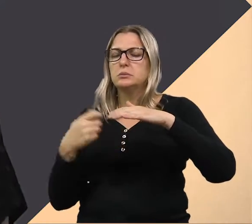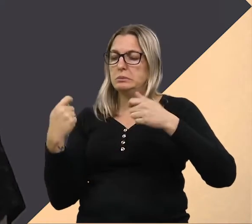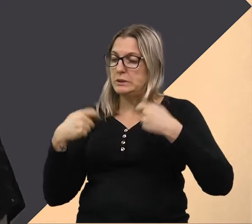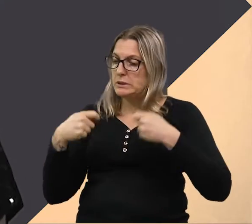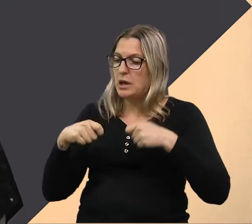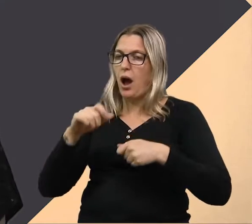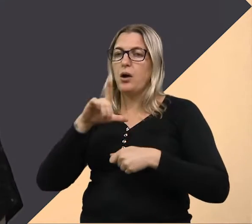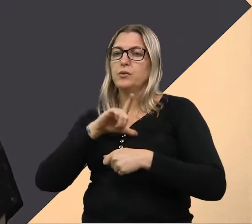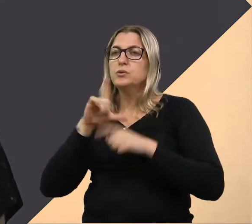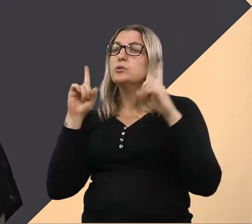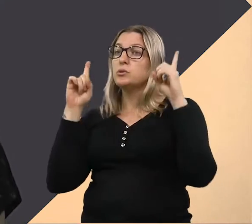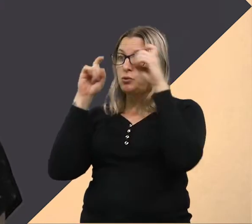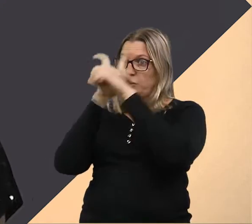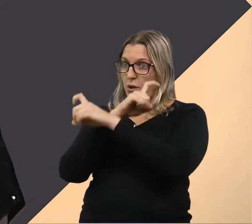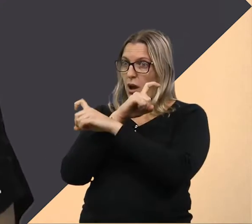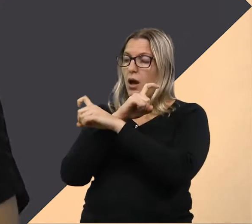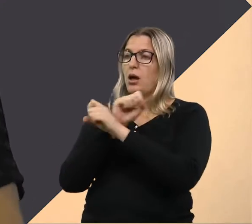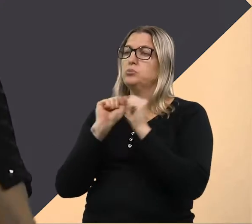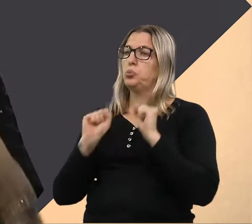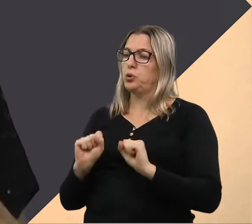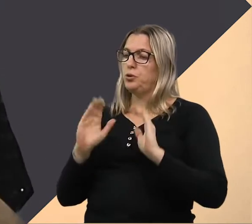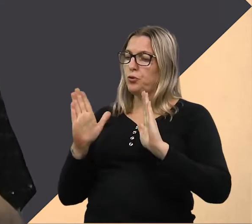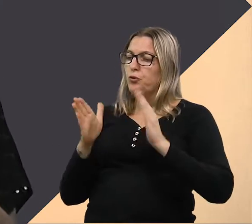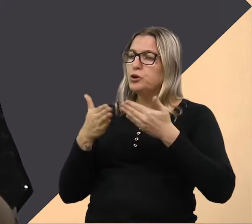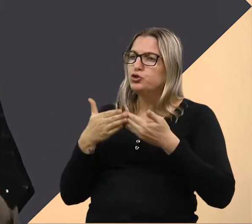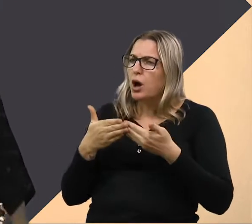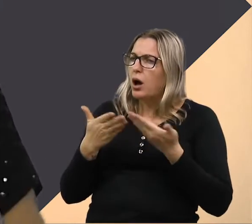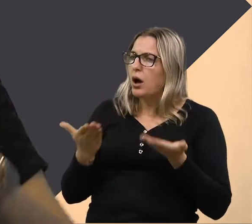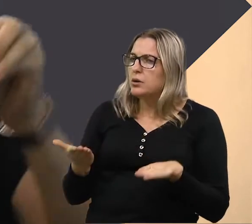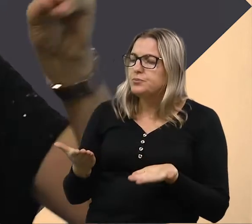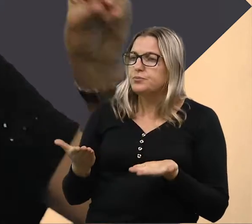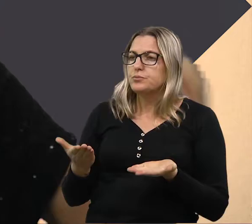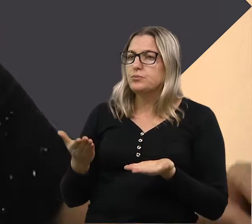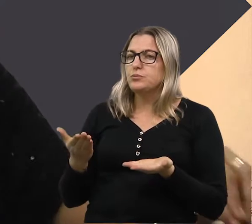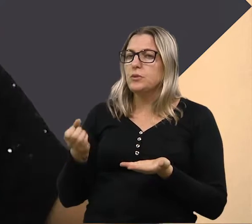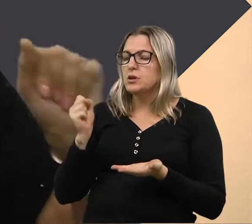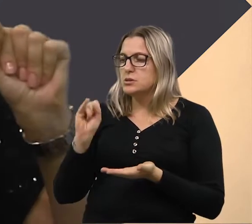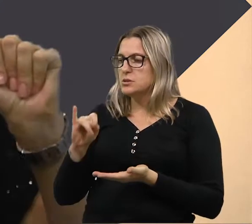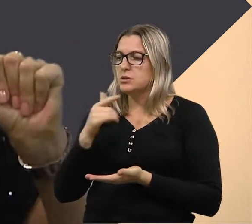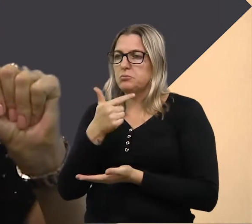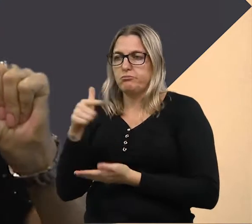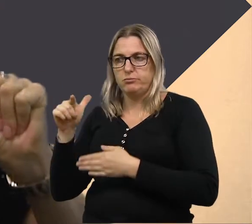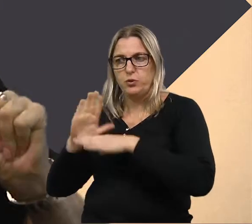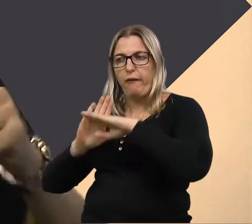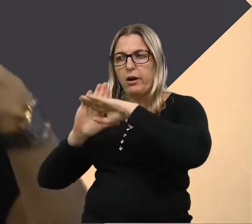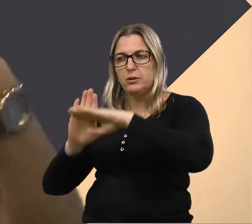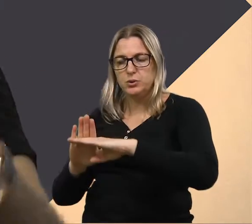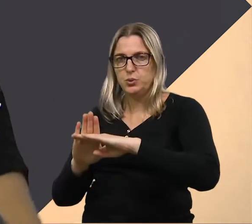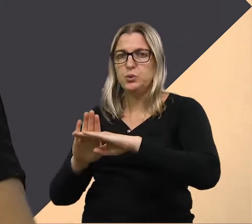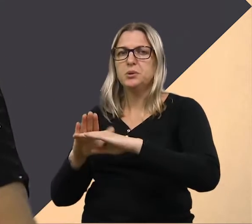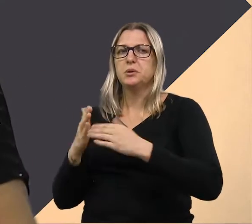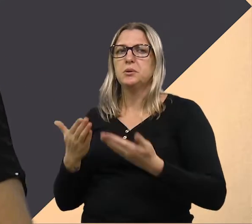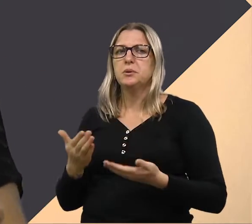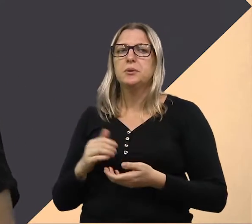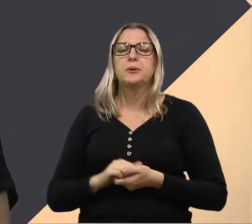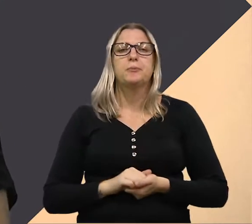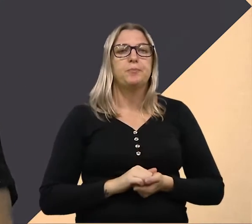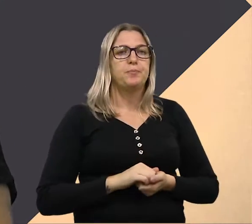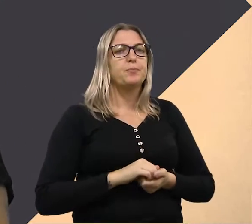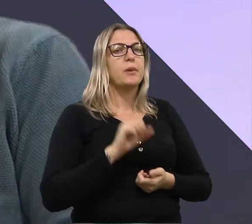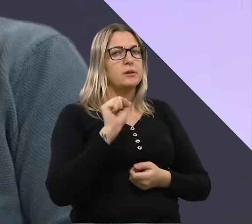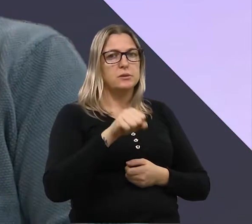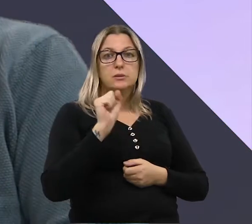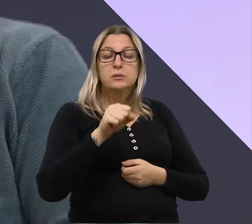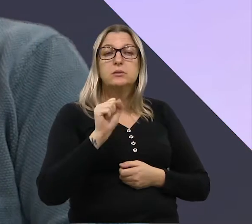estavam enfrentando dificuldades e até poderiam fechar seus negócios se essa ajuda não fosse não não chegasse nesse